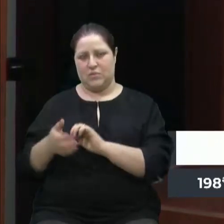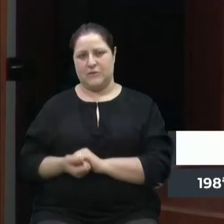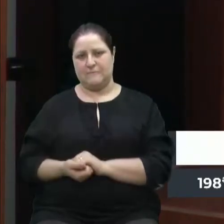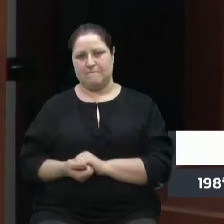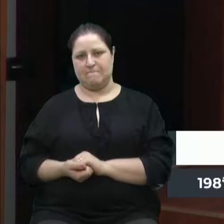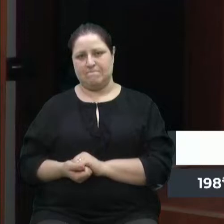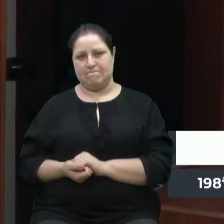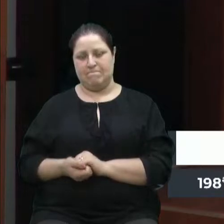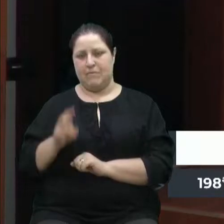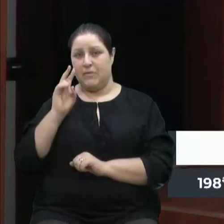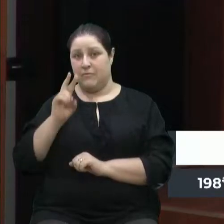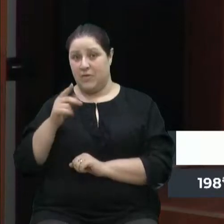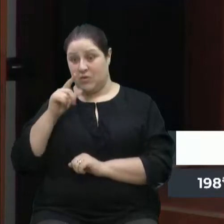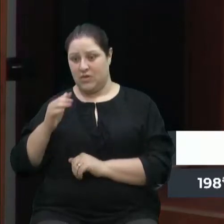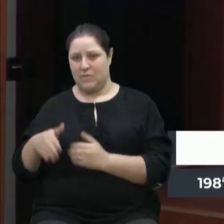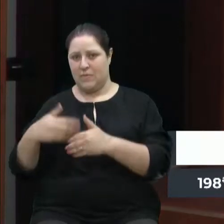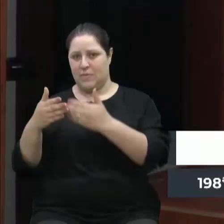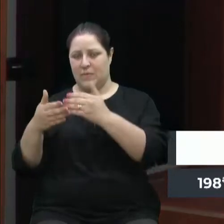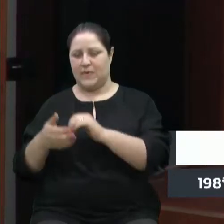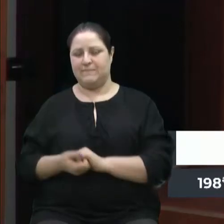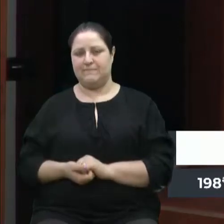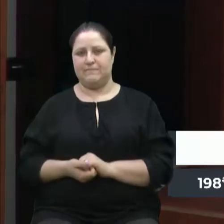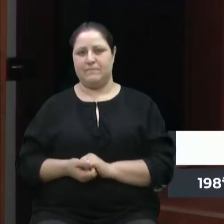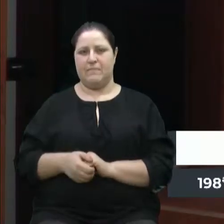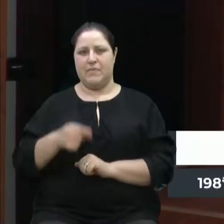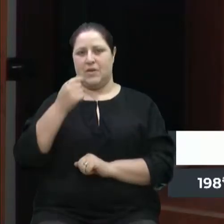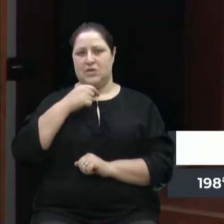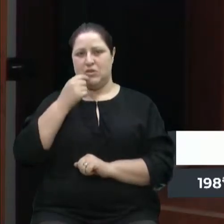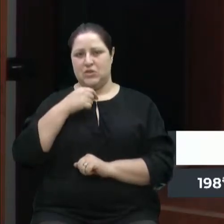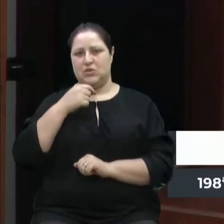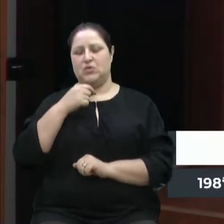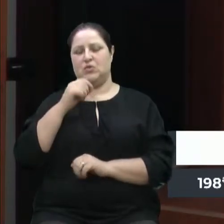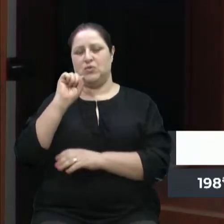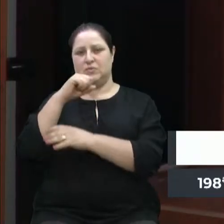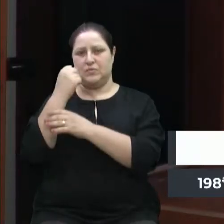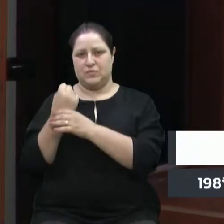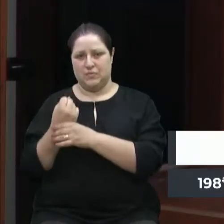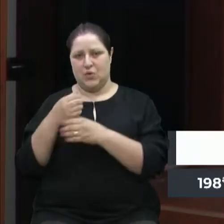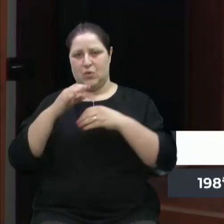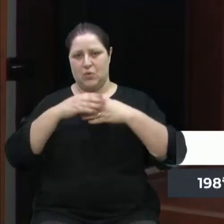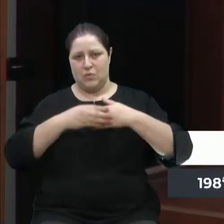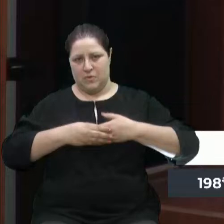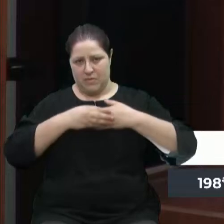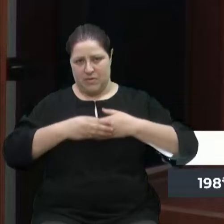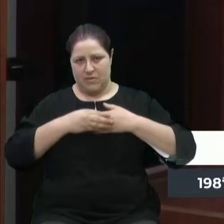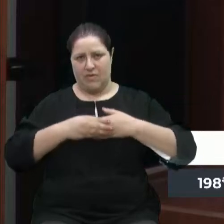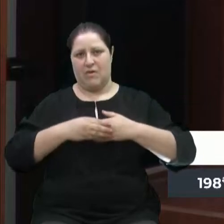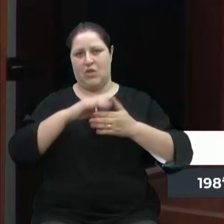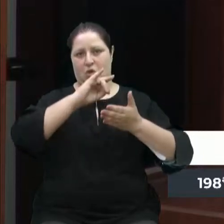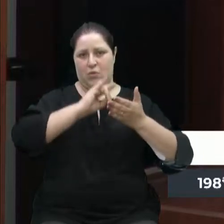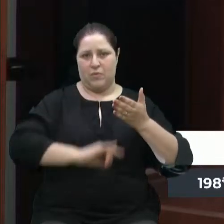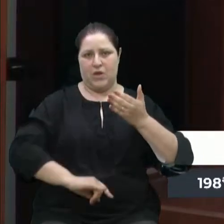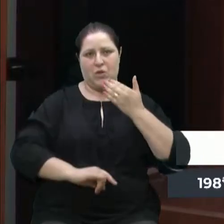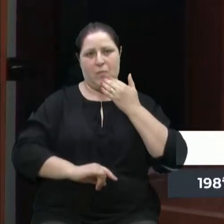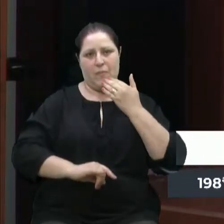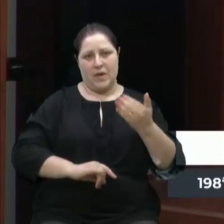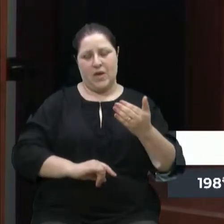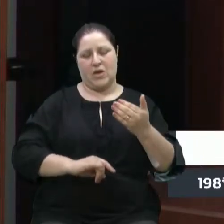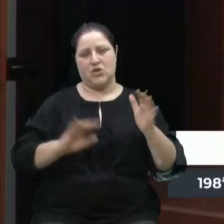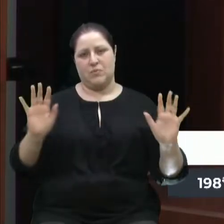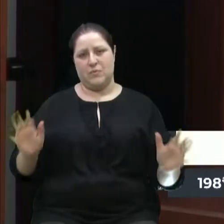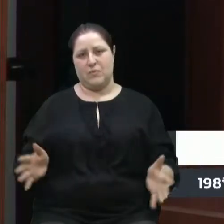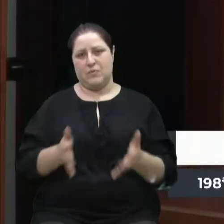se esse processo avança. O Caxias do Sul Basquete, ao cumprimentá-lo, vem por este documento solicitar que seja